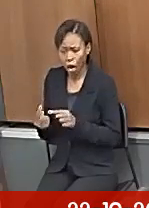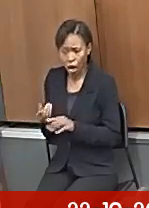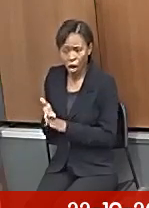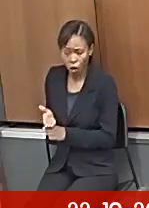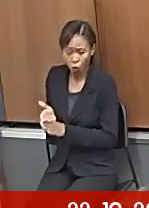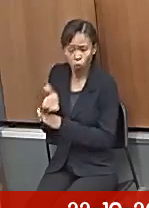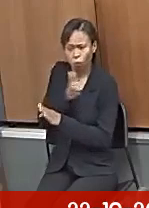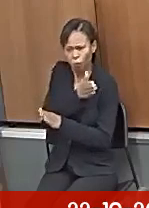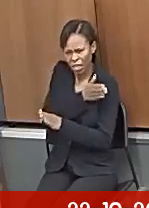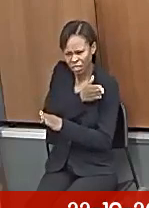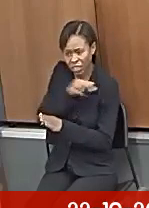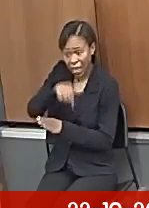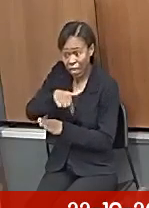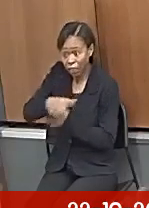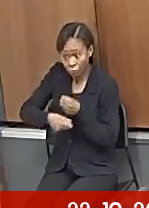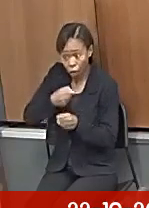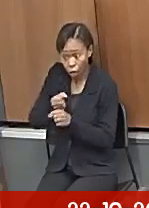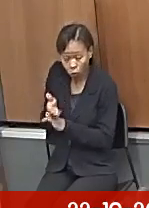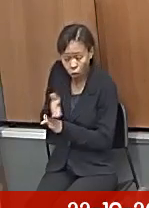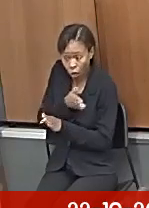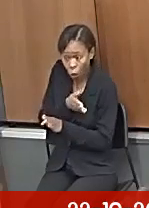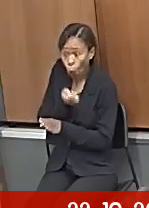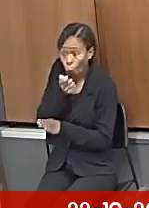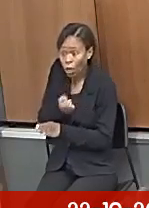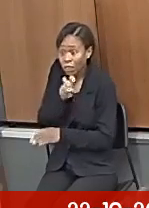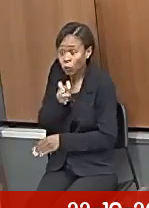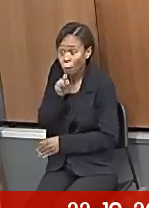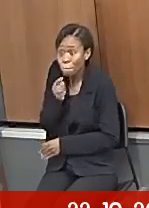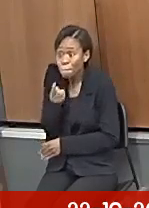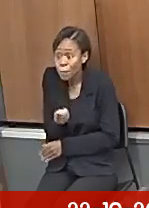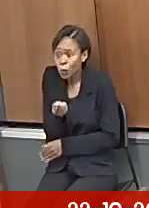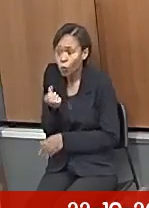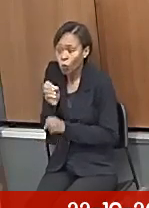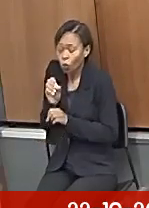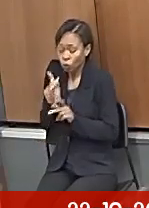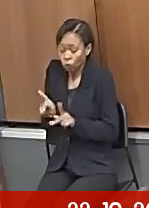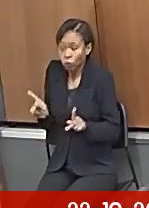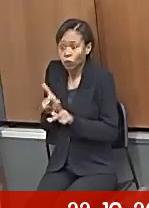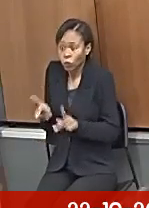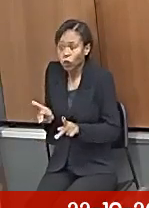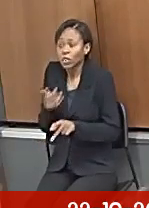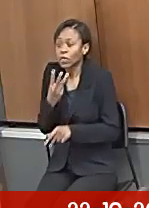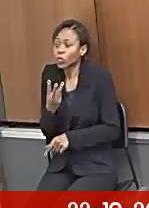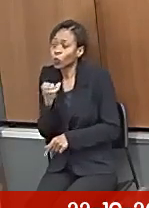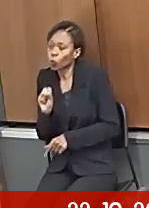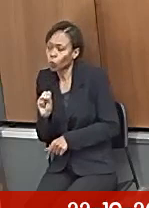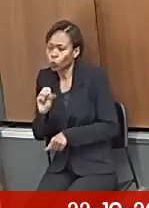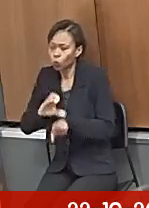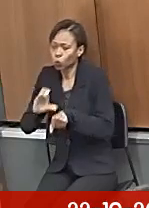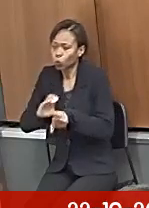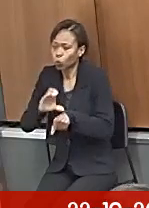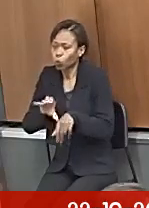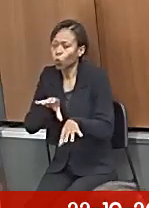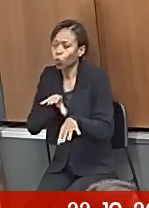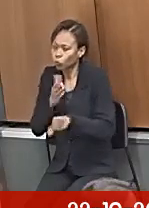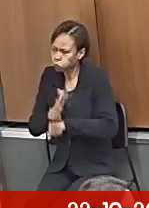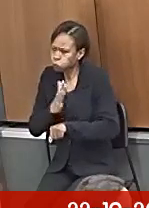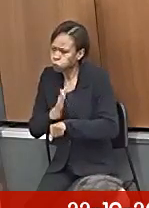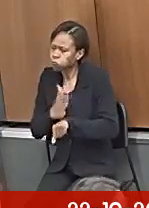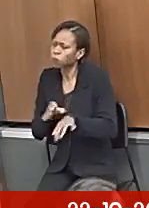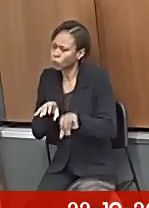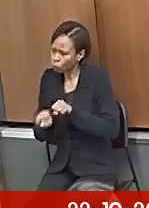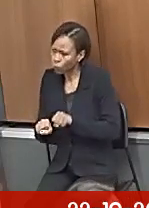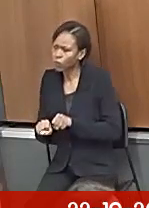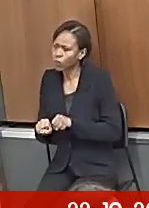recebemos quase 5 mil educadores dentro do sindicato em 38 cursos de formação. Então, nós estamos assumindo um